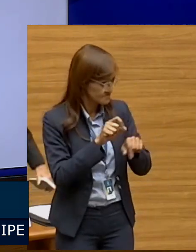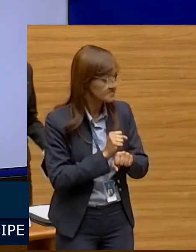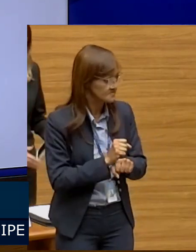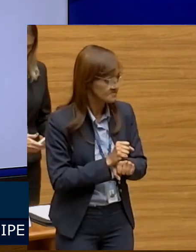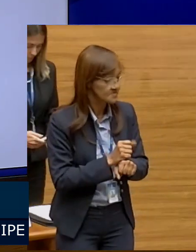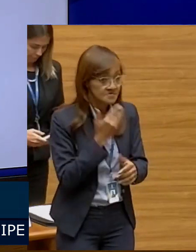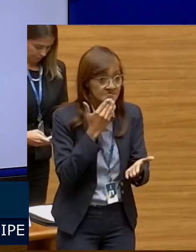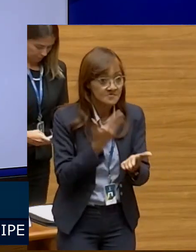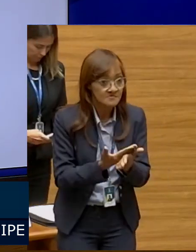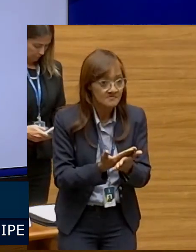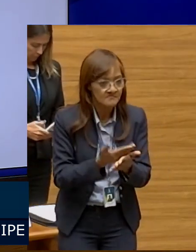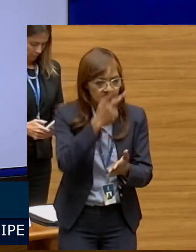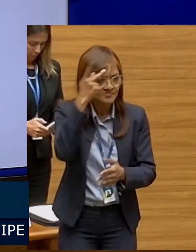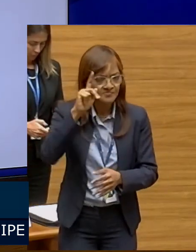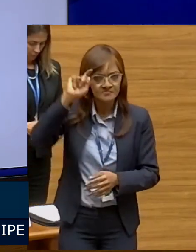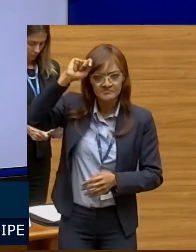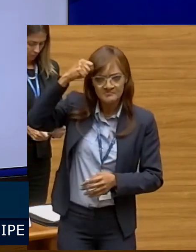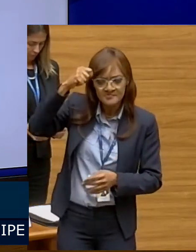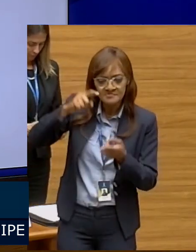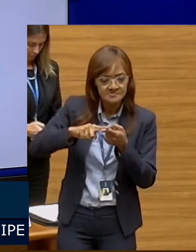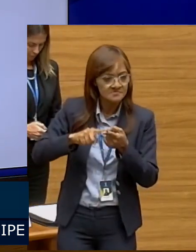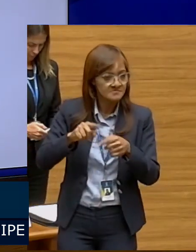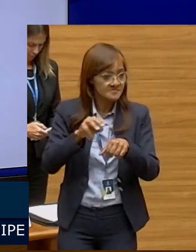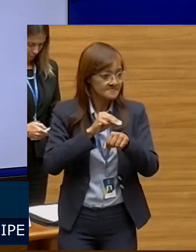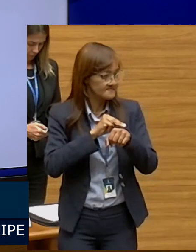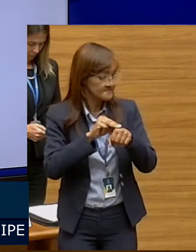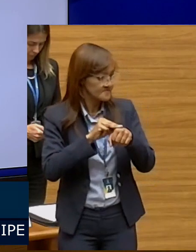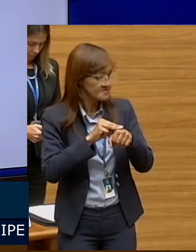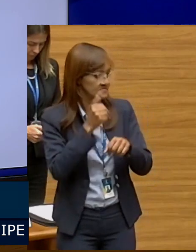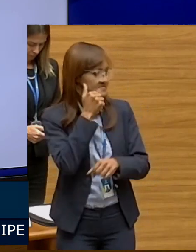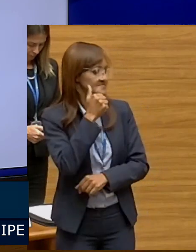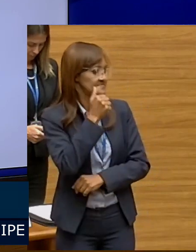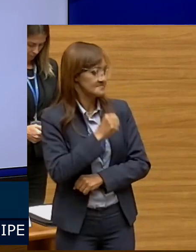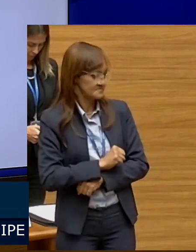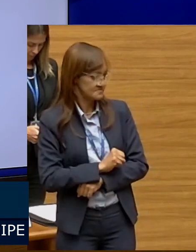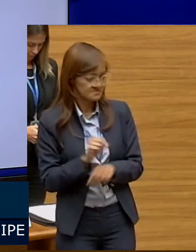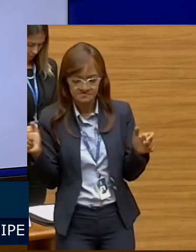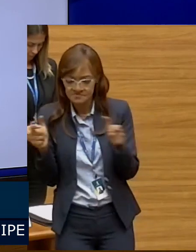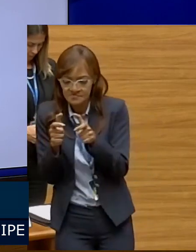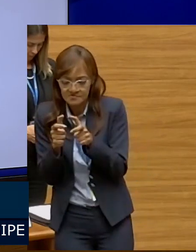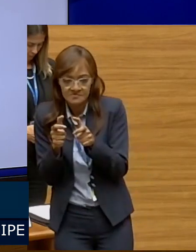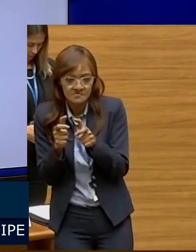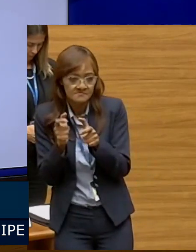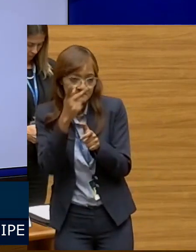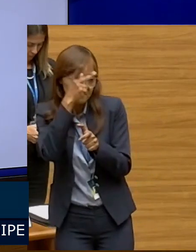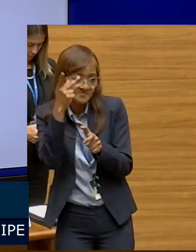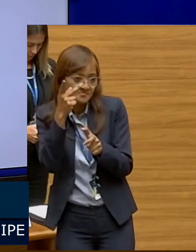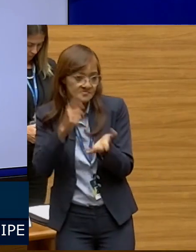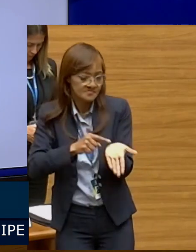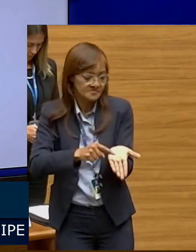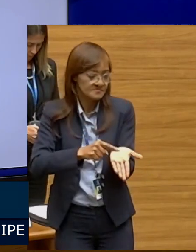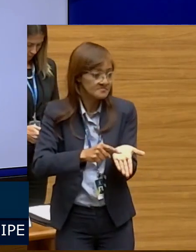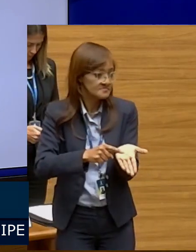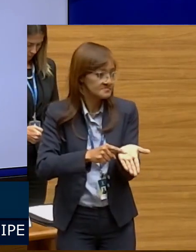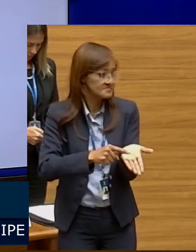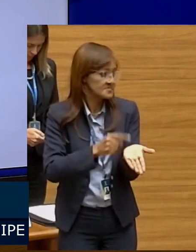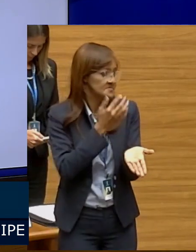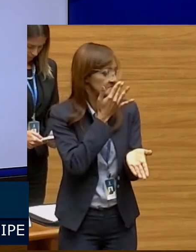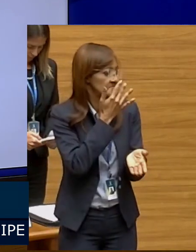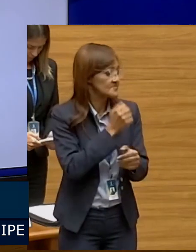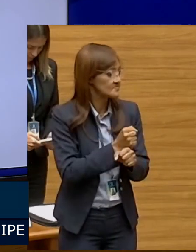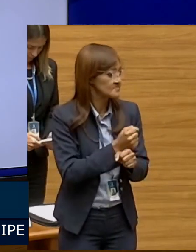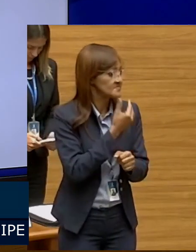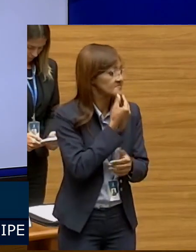que além de pretos e pardos, são mulheres. E a minoria são pessoas brancas e homens. E pessoas